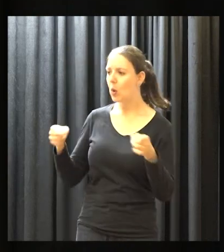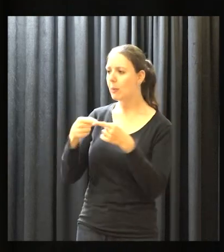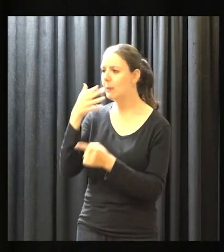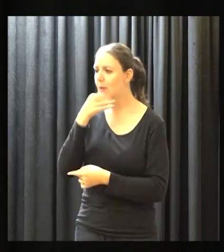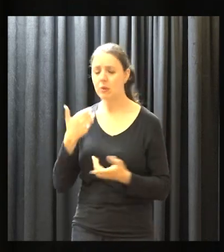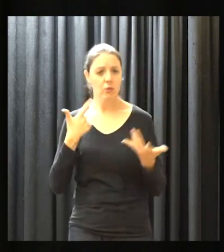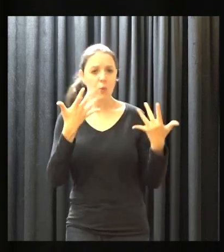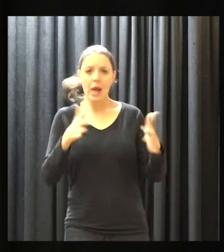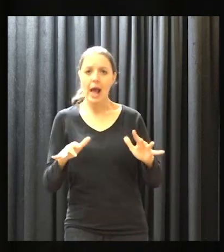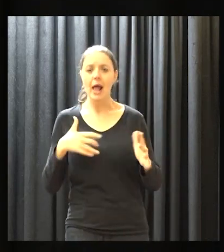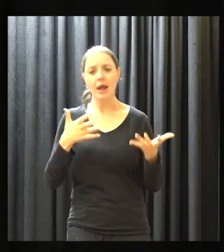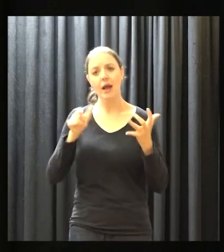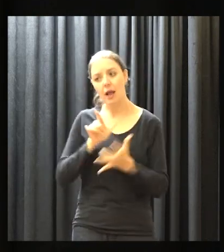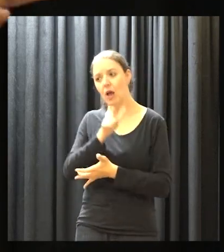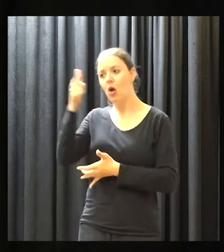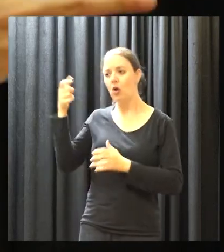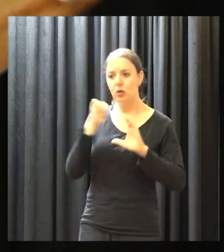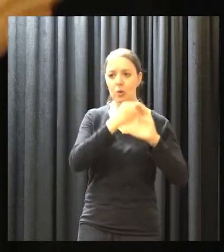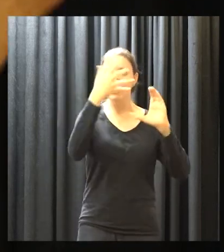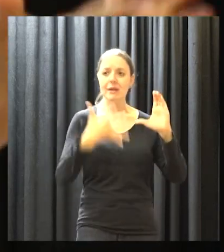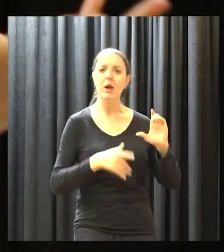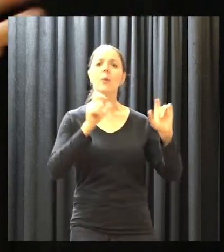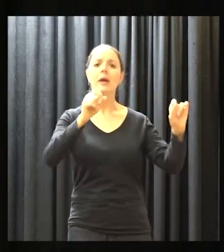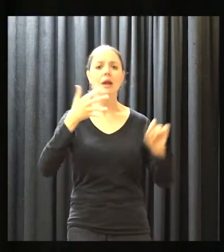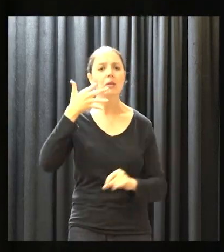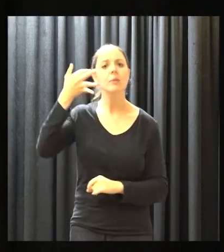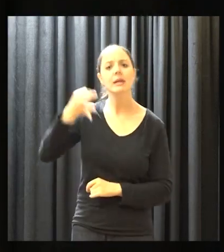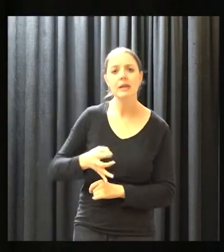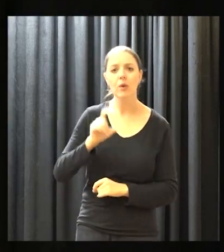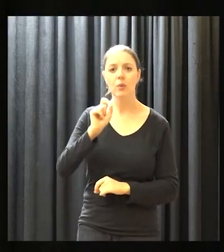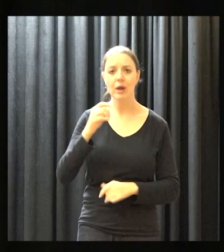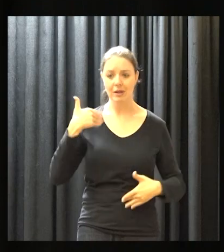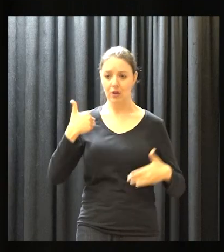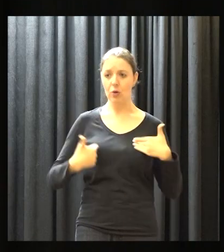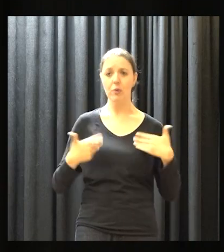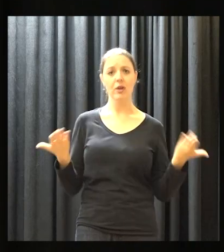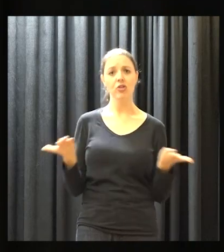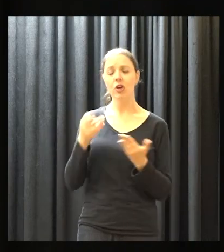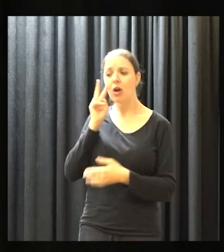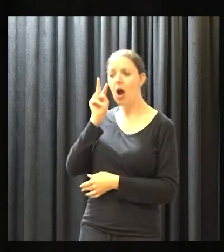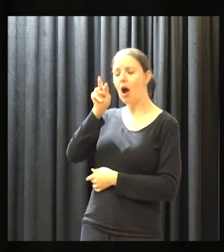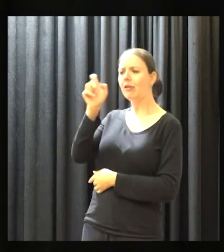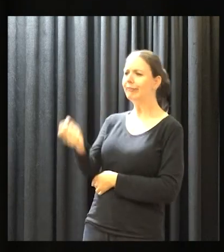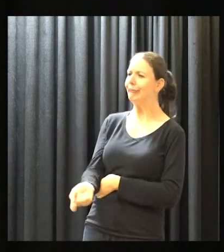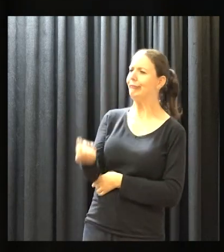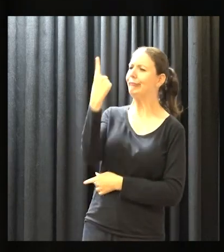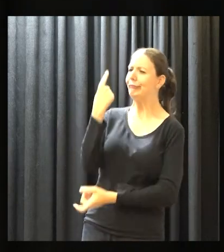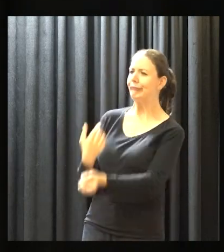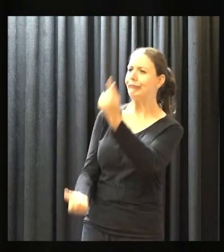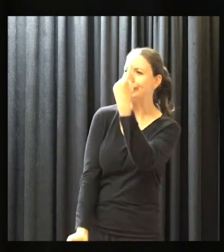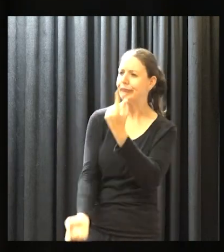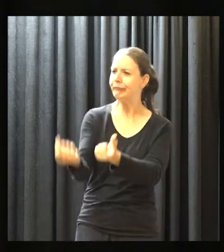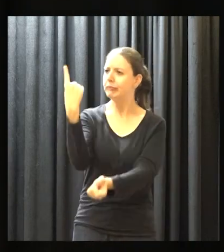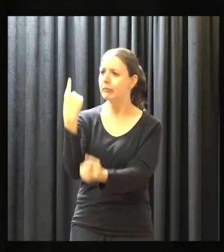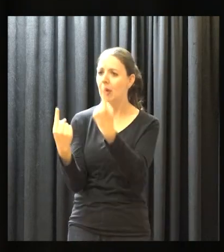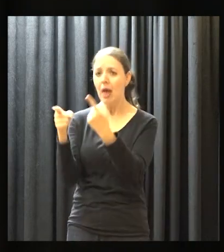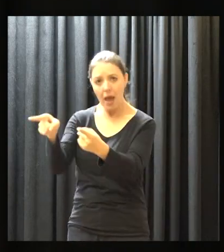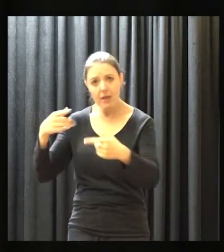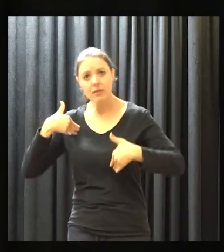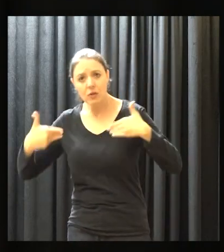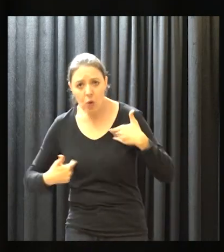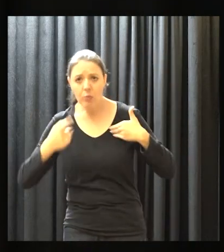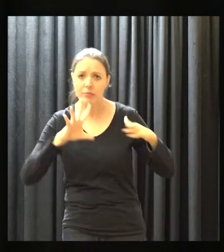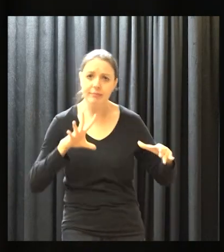queer, que são aqueles corpos que são estranhos. Então, isso a gente pode ampliar o